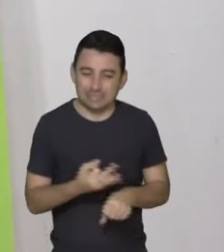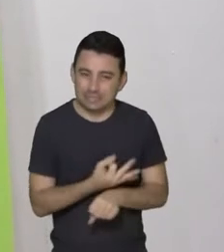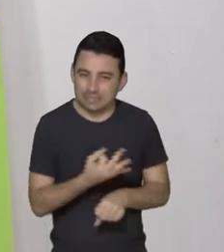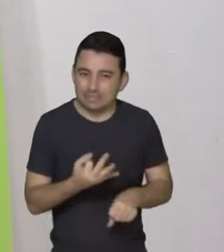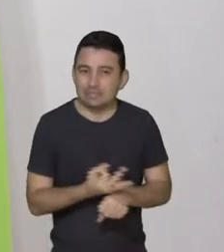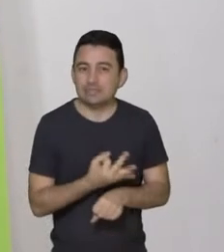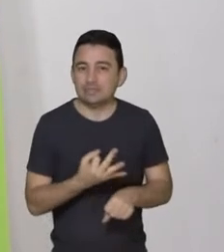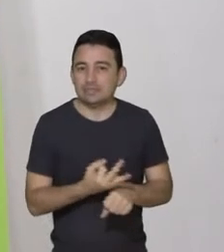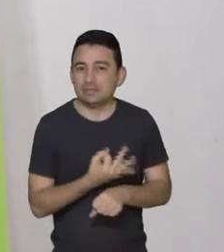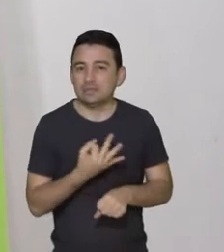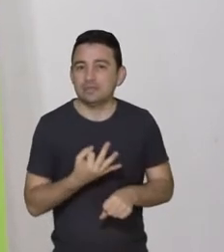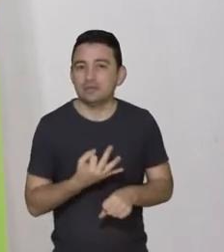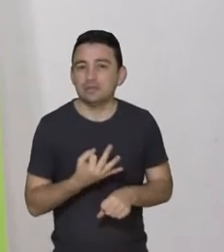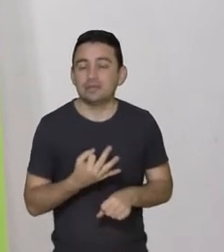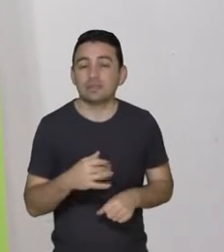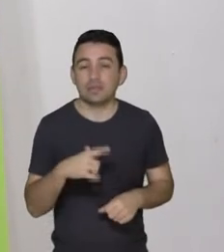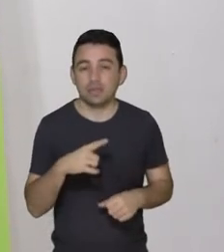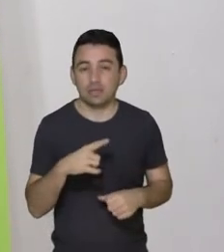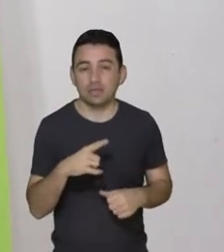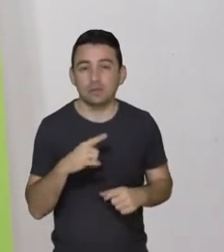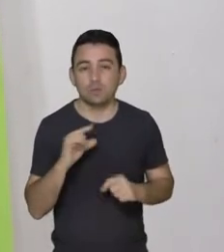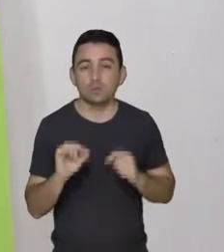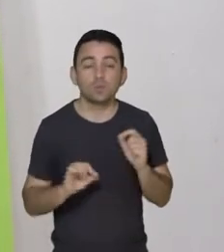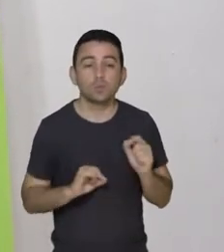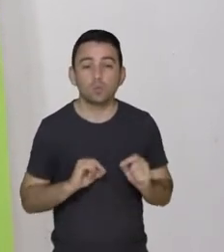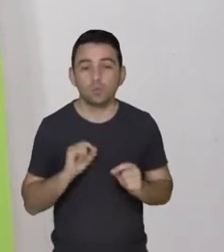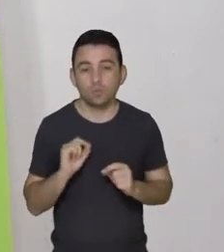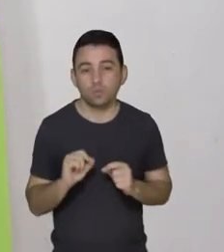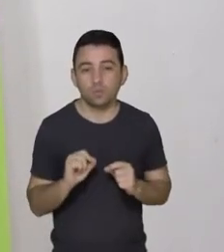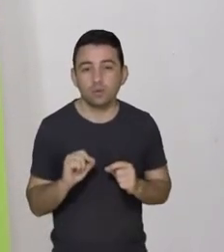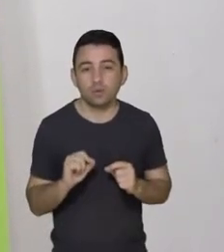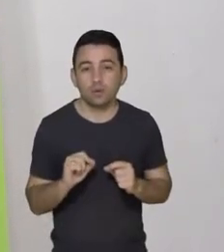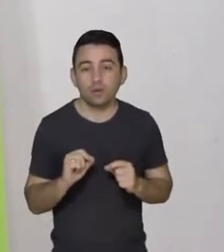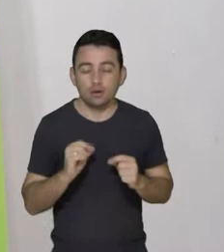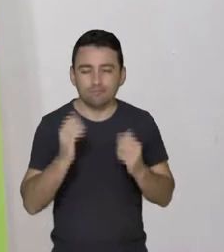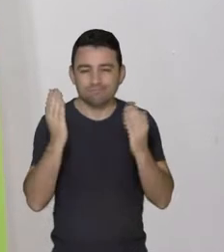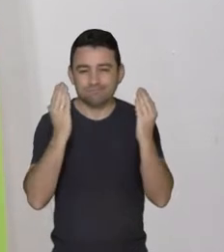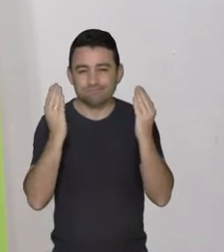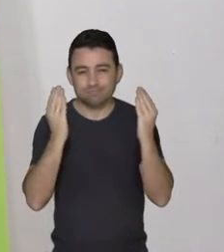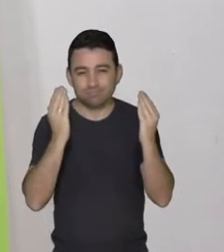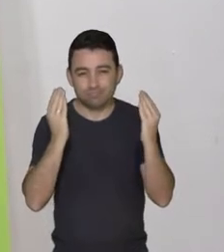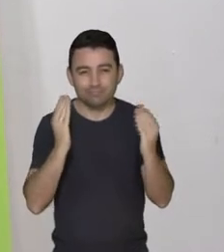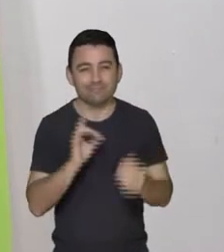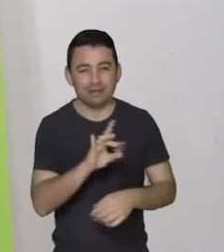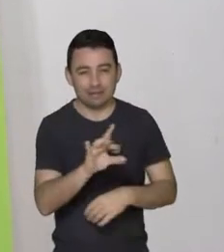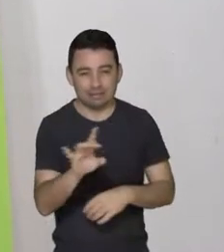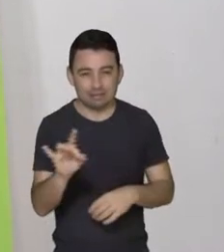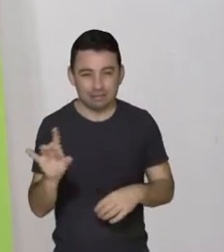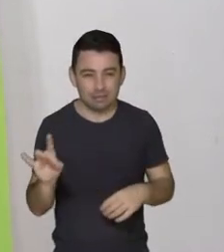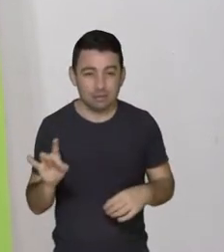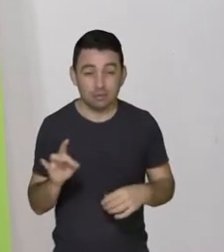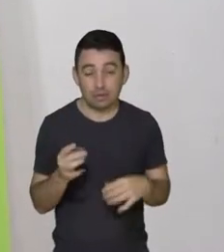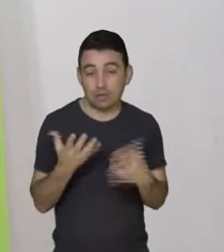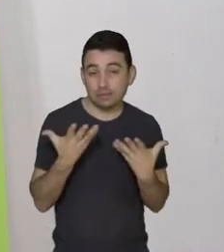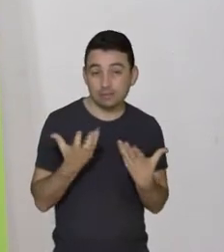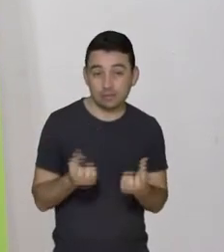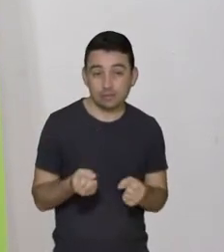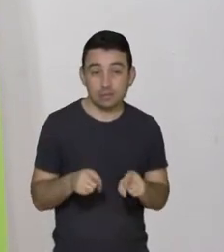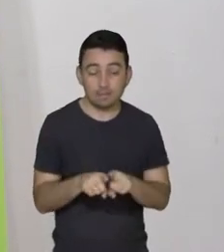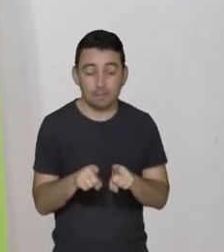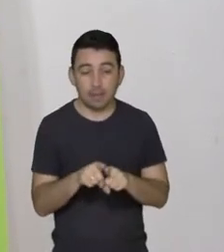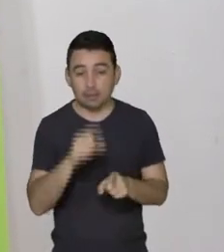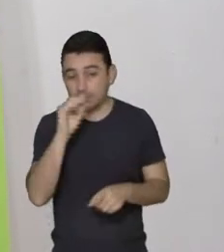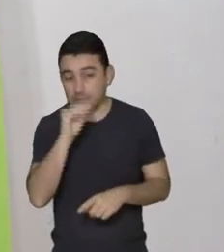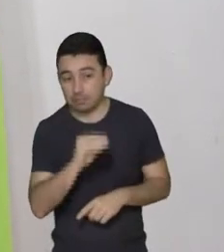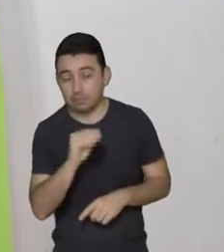mexe muito com psicológico do sujeito né a aceitação e a rejeição